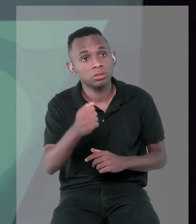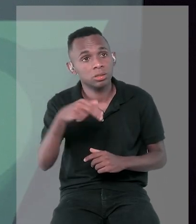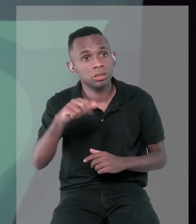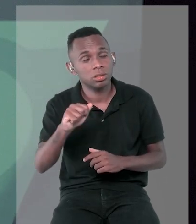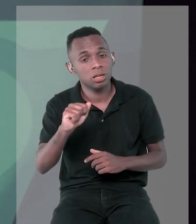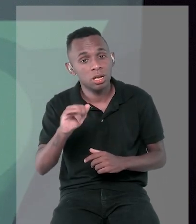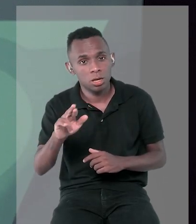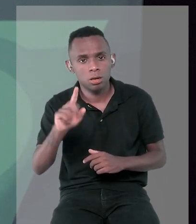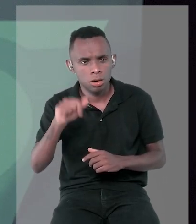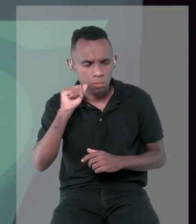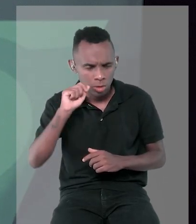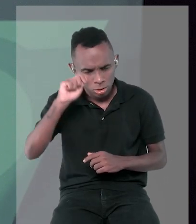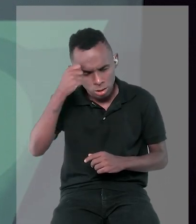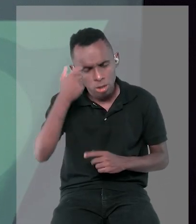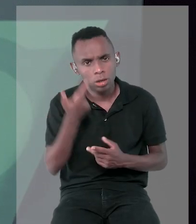Janair, negra,